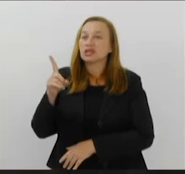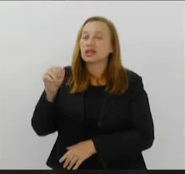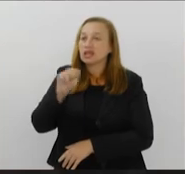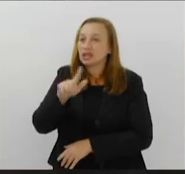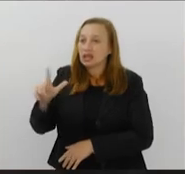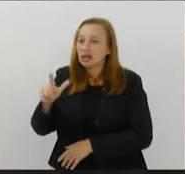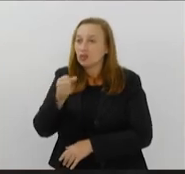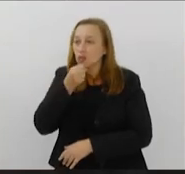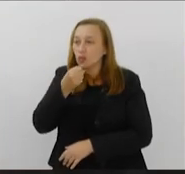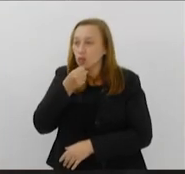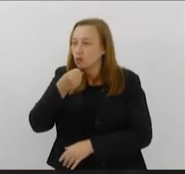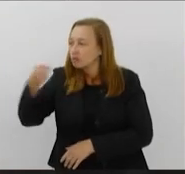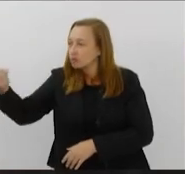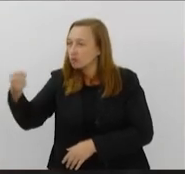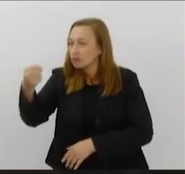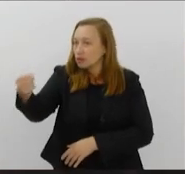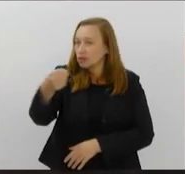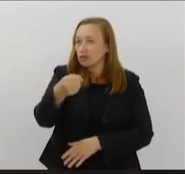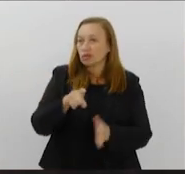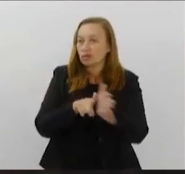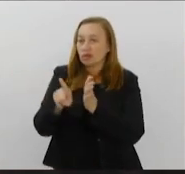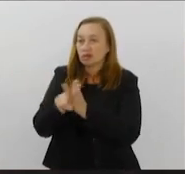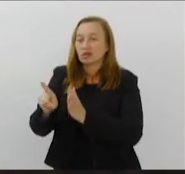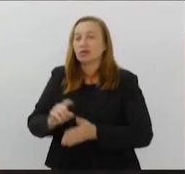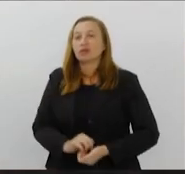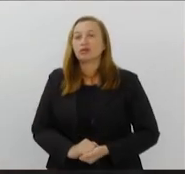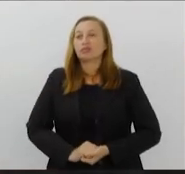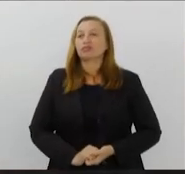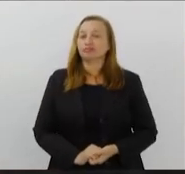passar o microfone para a galera perguntar.